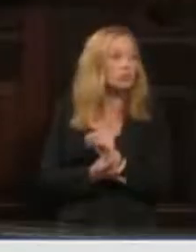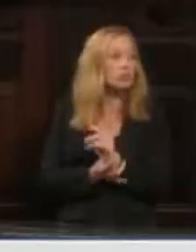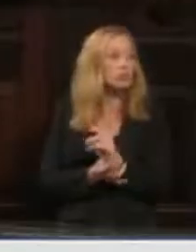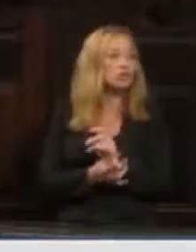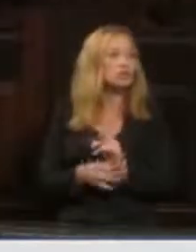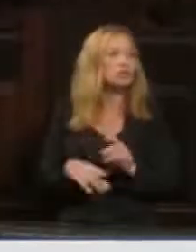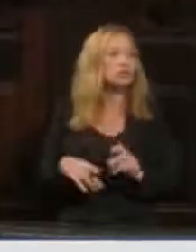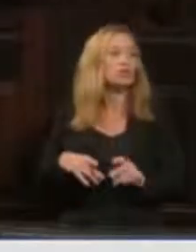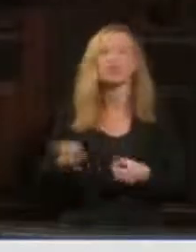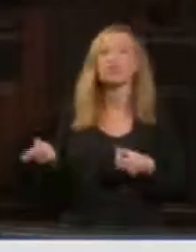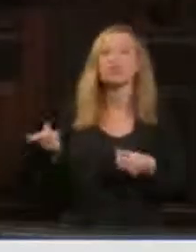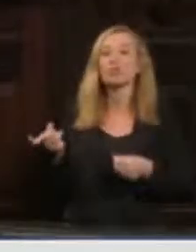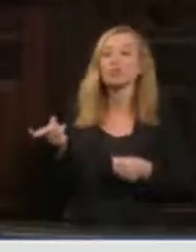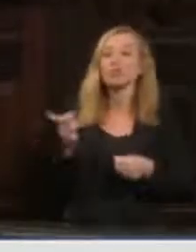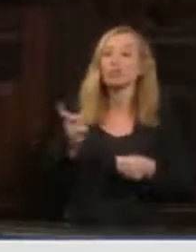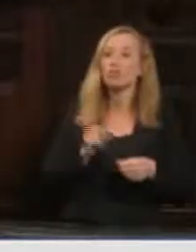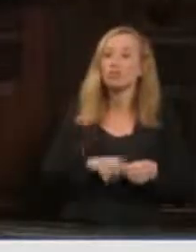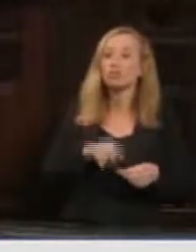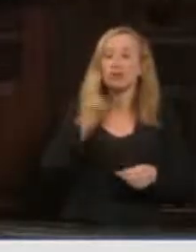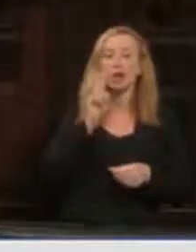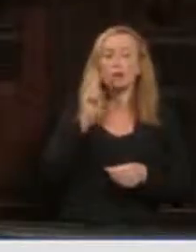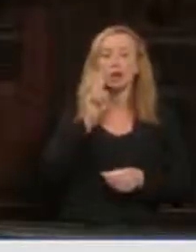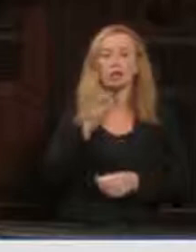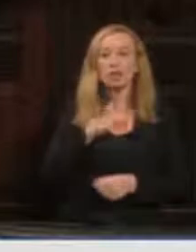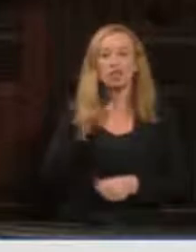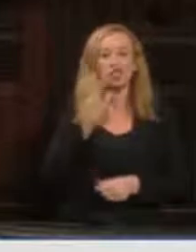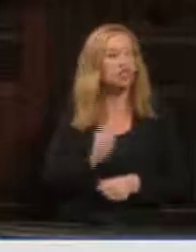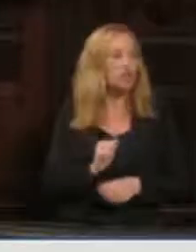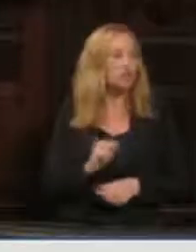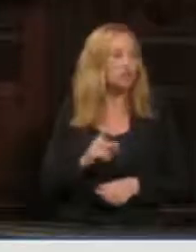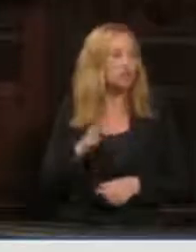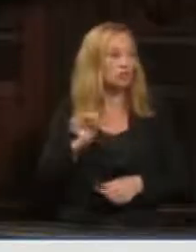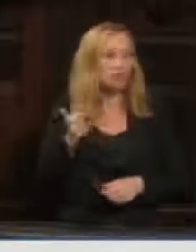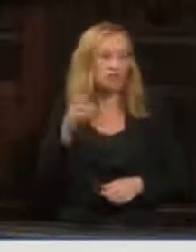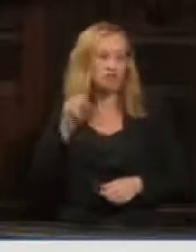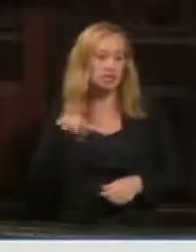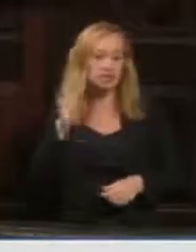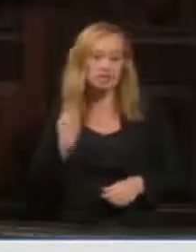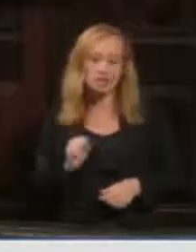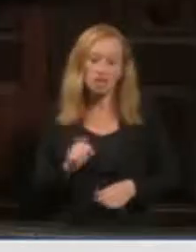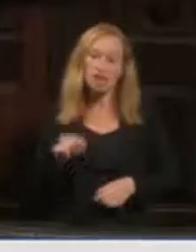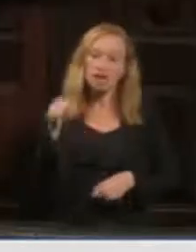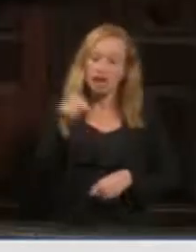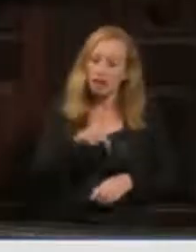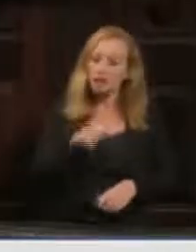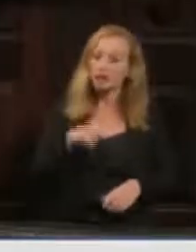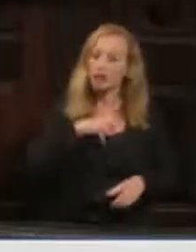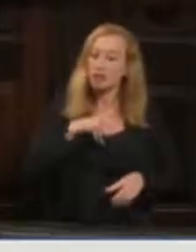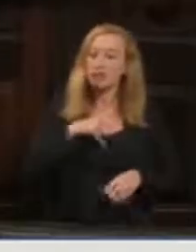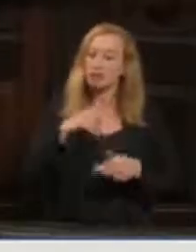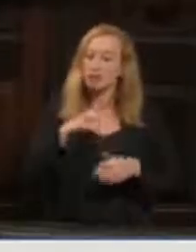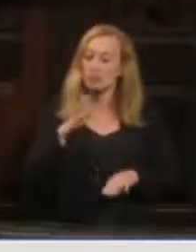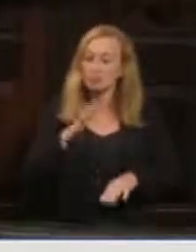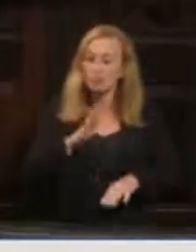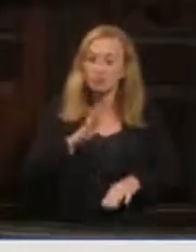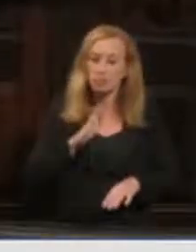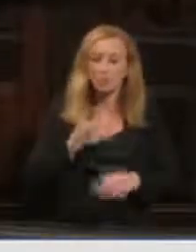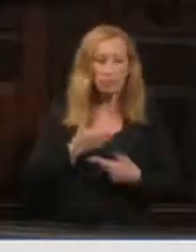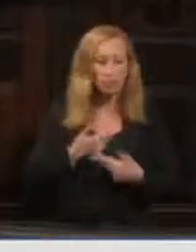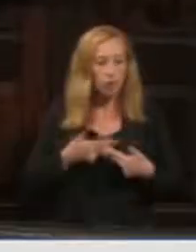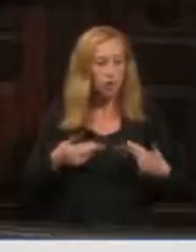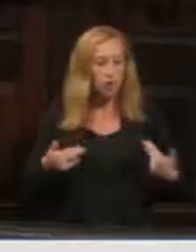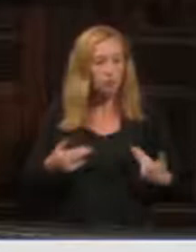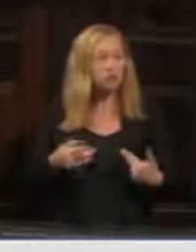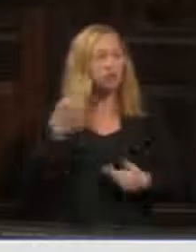Baixada Fluminense. E aqui tem muitos deputados da Baixada Fluminense, sabe o quanto o que nós